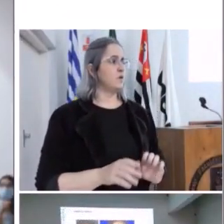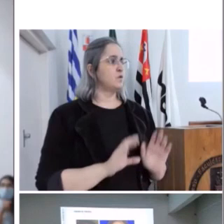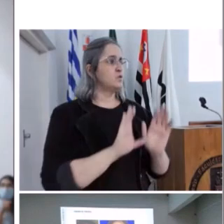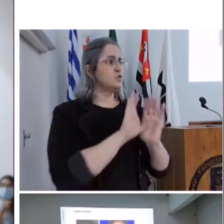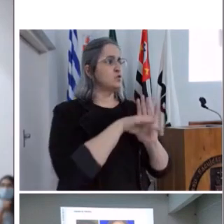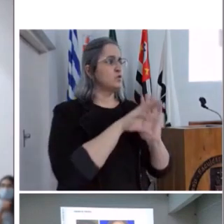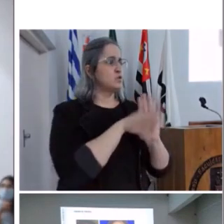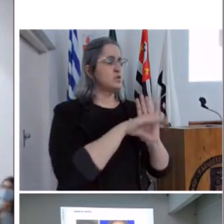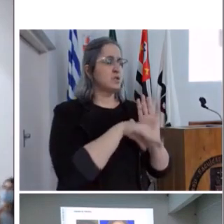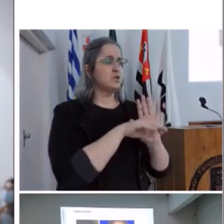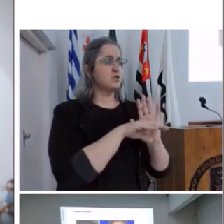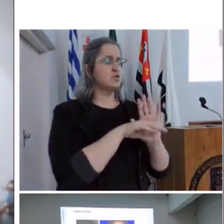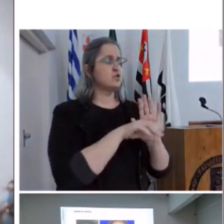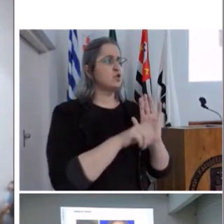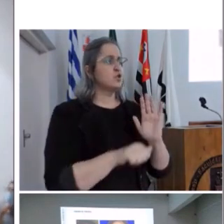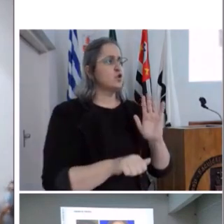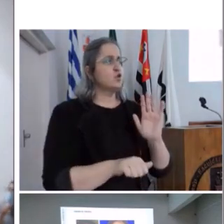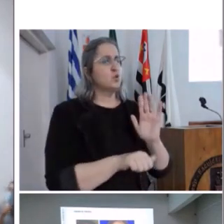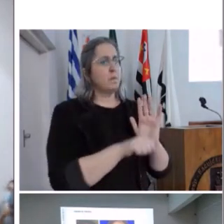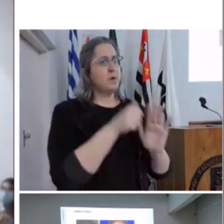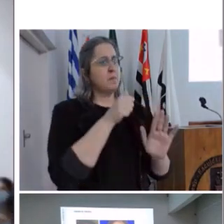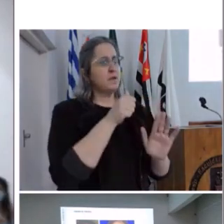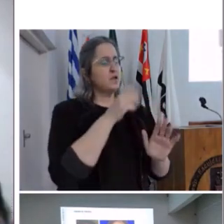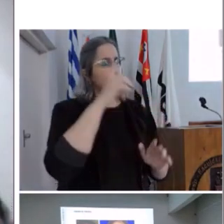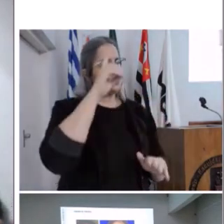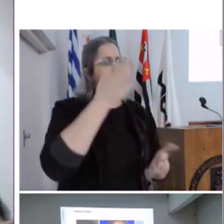Sim. Põe lá nos conceitos para mim, conceito.